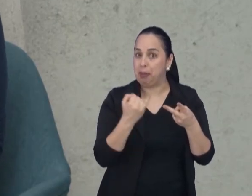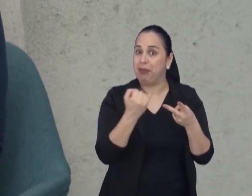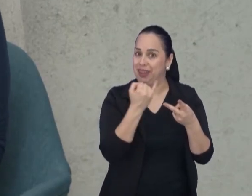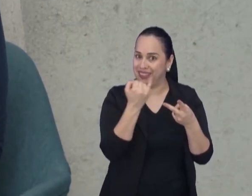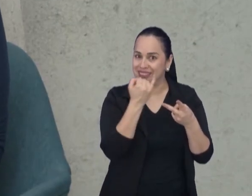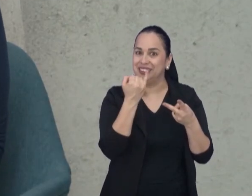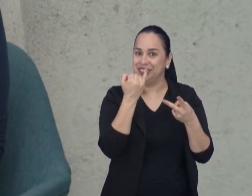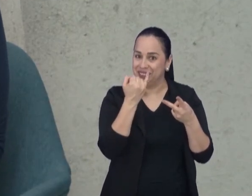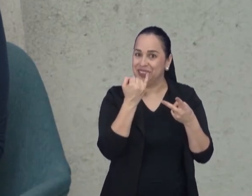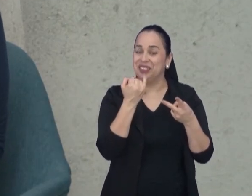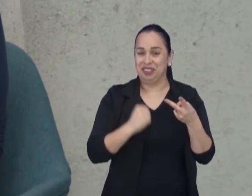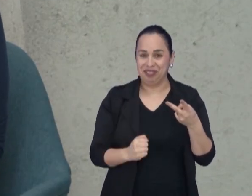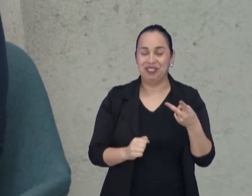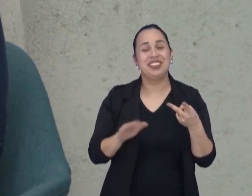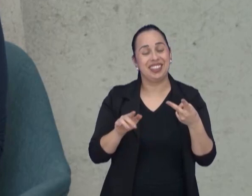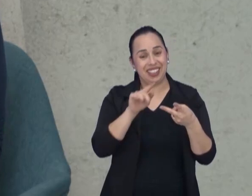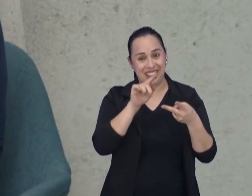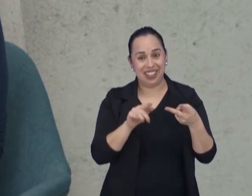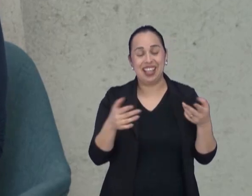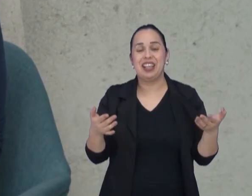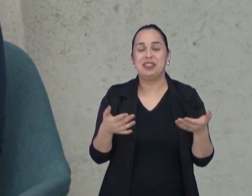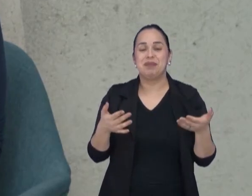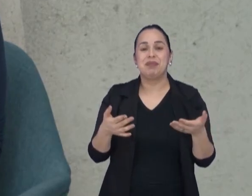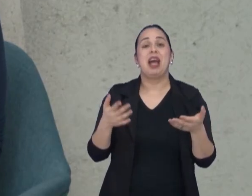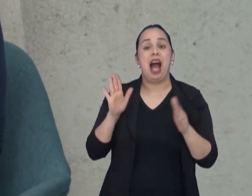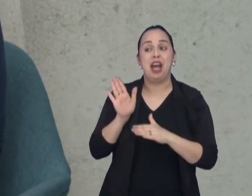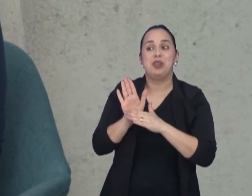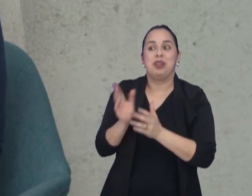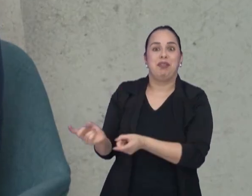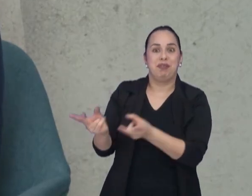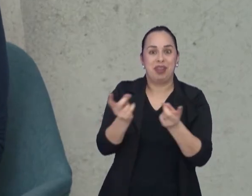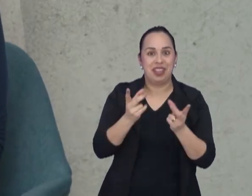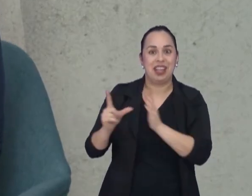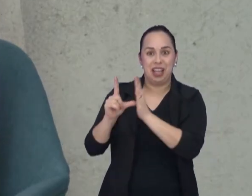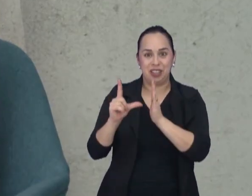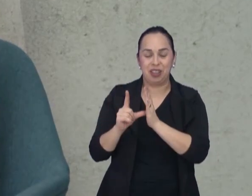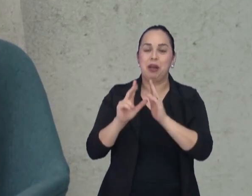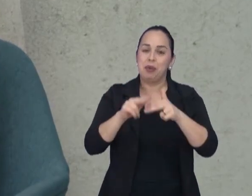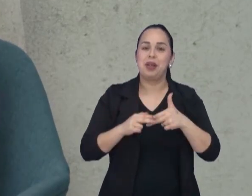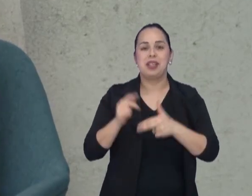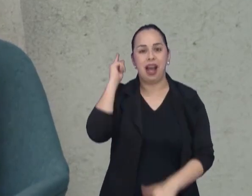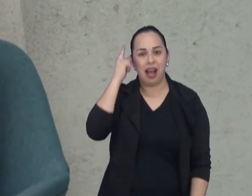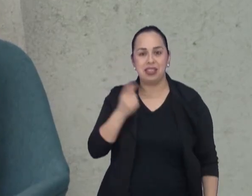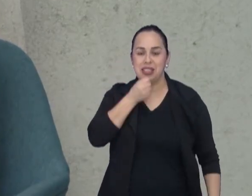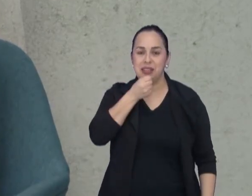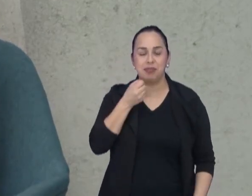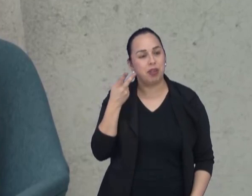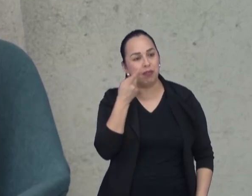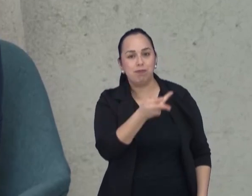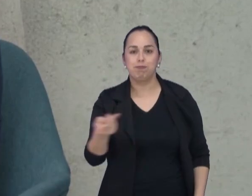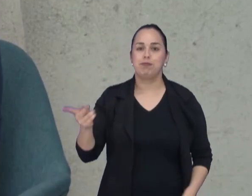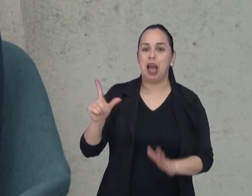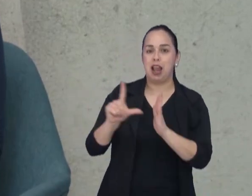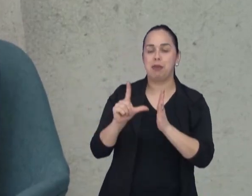É indispensável, na verdade. Isso tudo aquece as vendas nas lojas de festa. A repórter Tamires Vicky foi até uma dessas lojas para saber